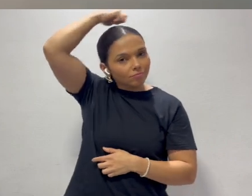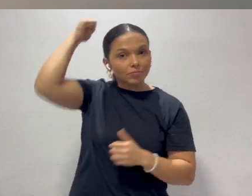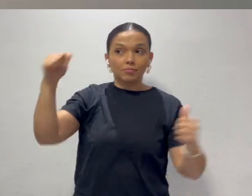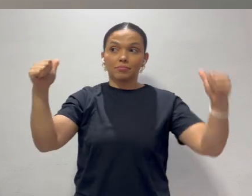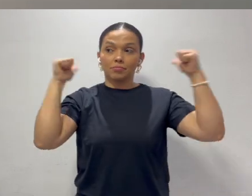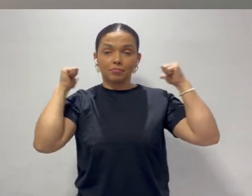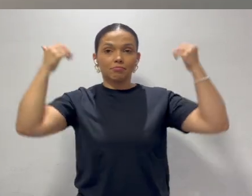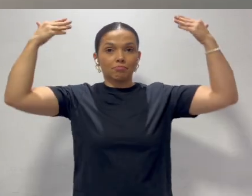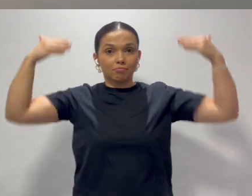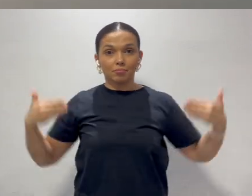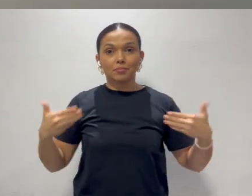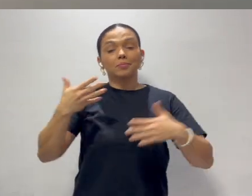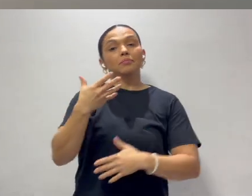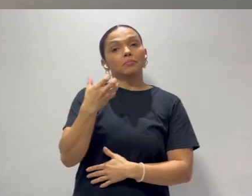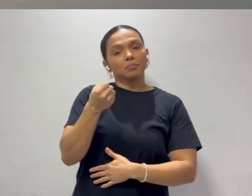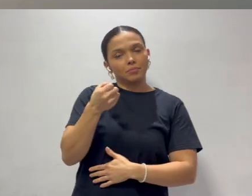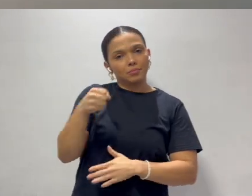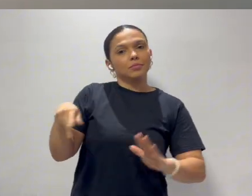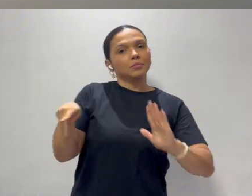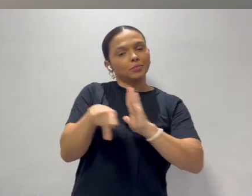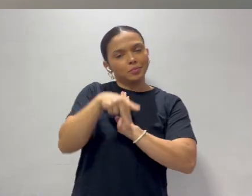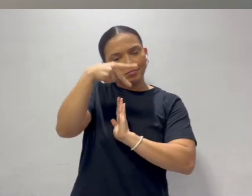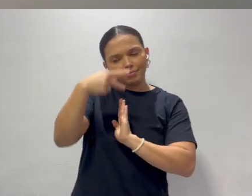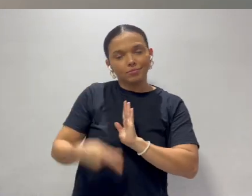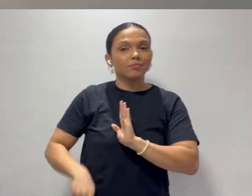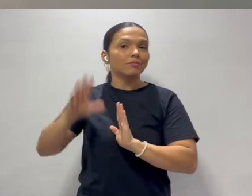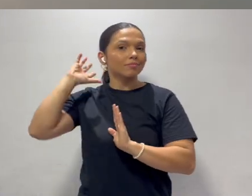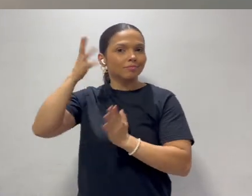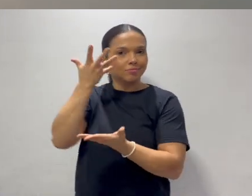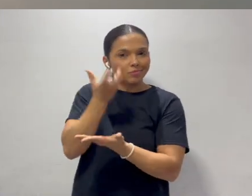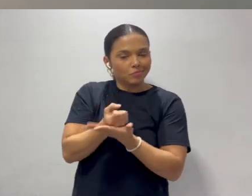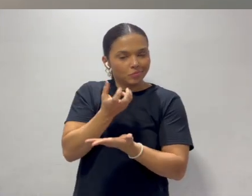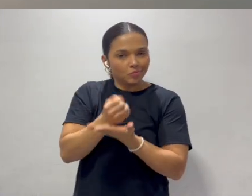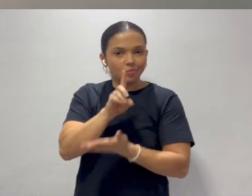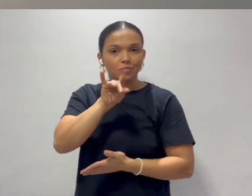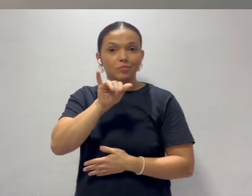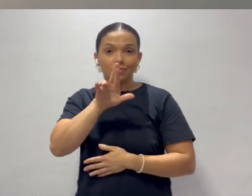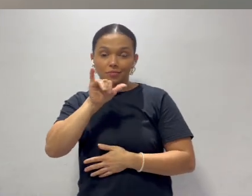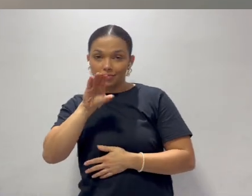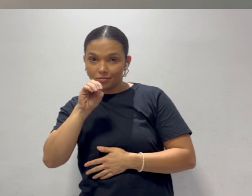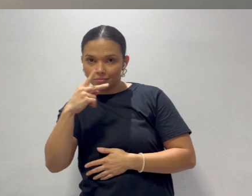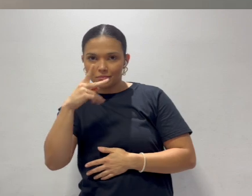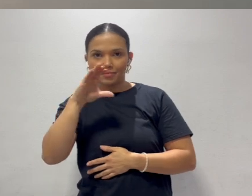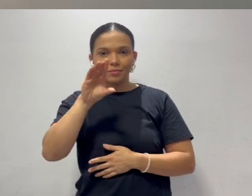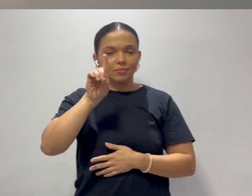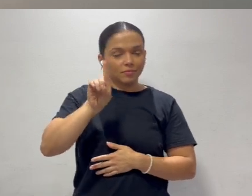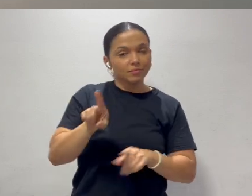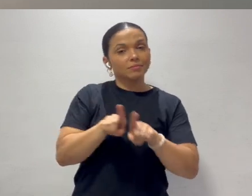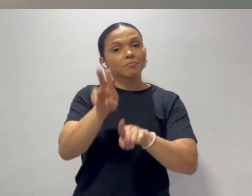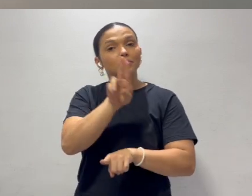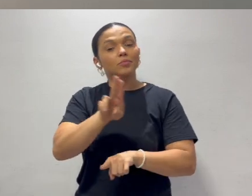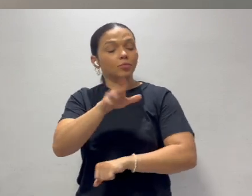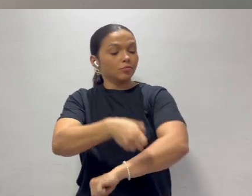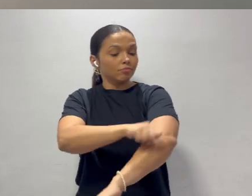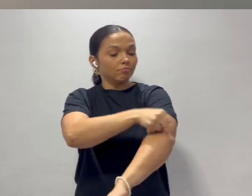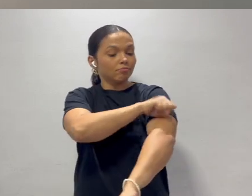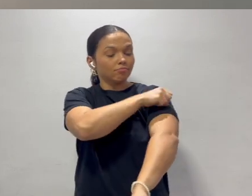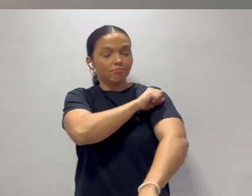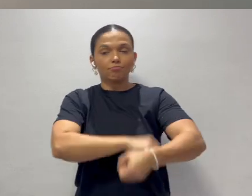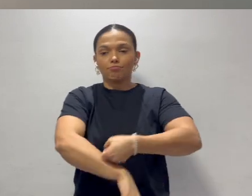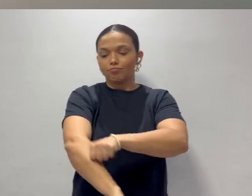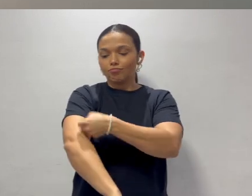trás, ao fundo um painel branco, aqui do estúdio do Diário PCD, e eu visto uma camisa azul dobrada na